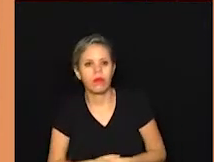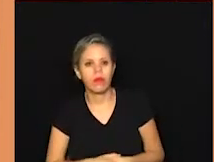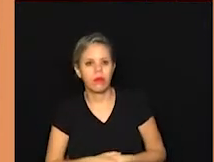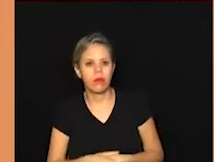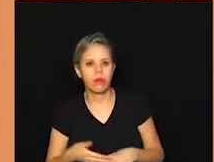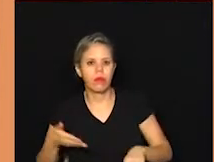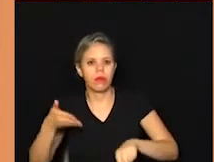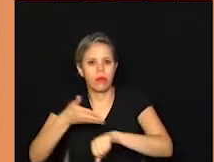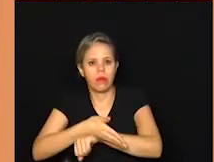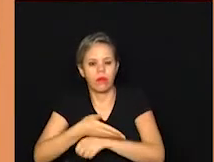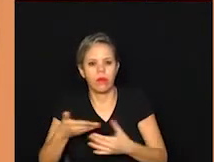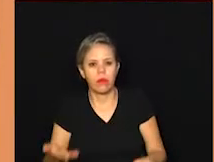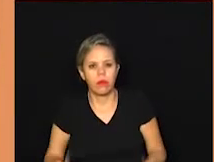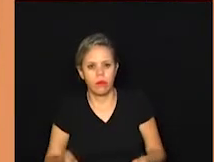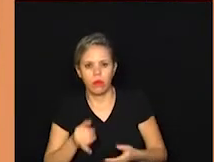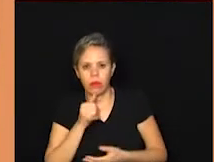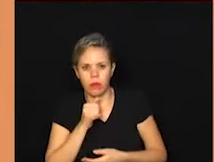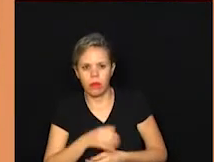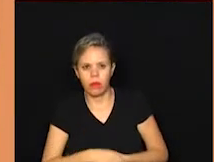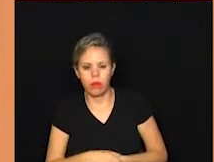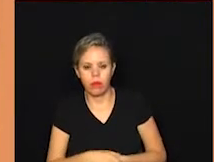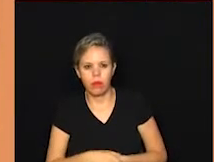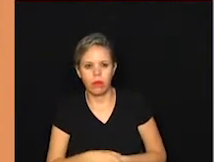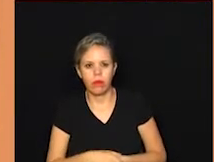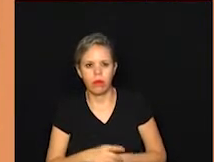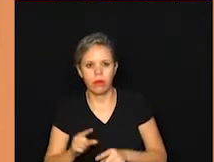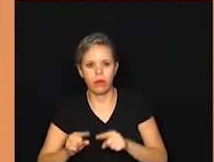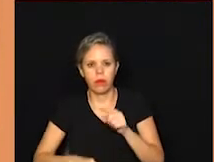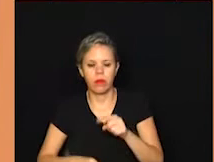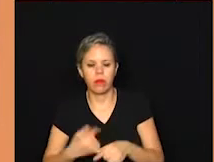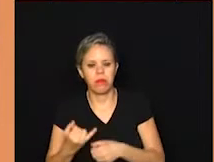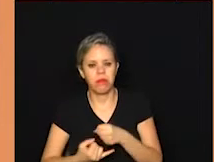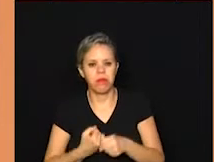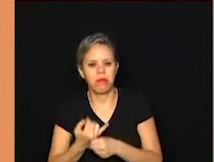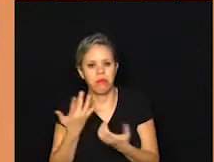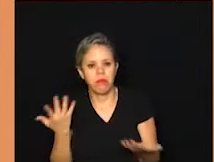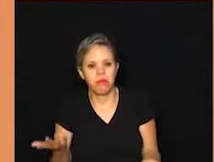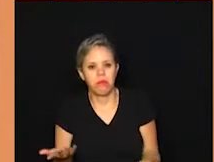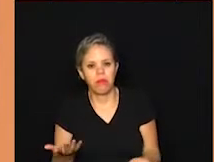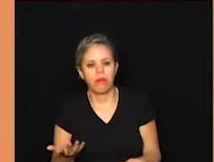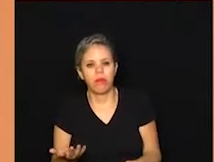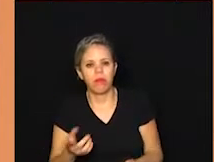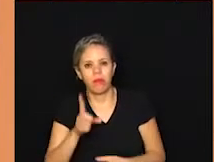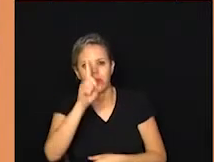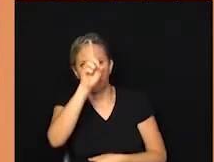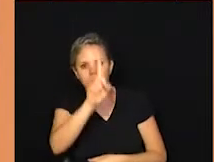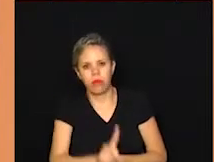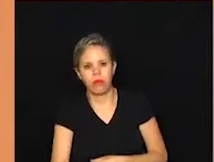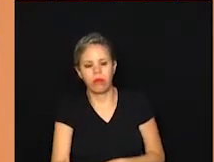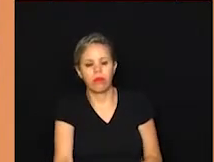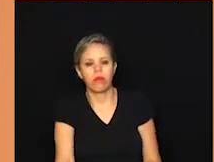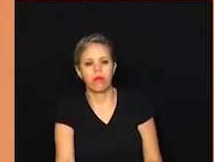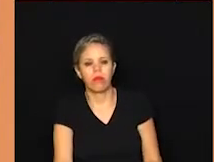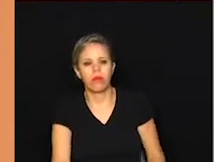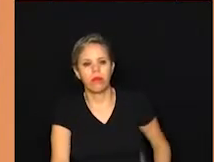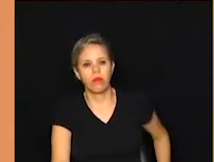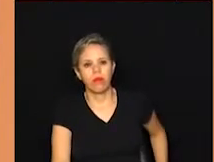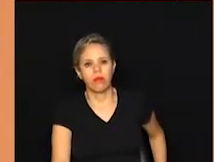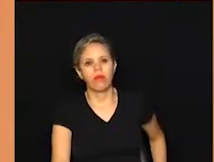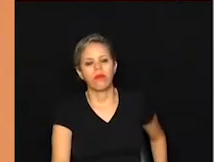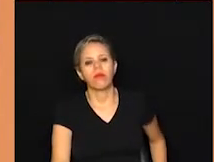entrou aqui, talvez tenha caído, não sei, a nossa diretora, né,